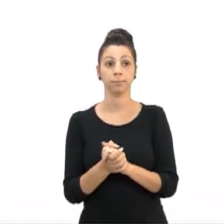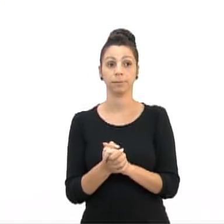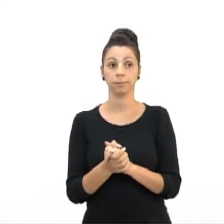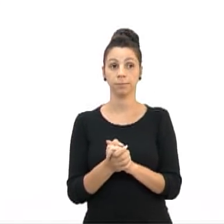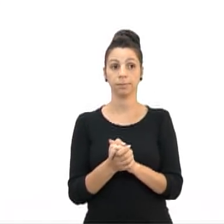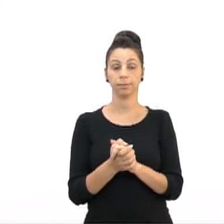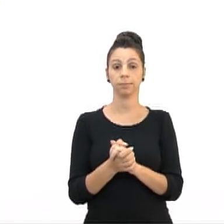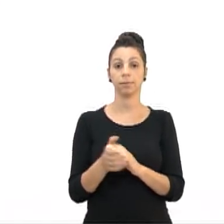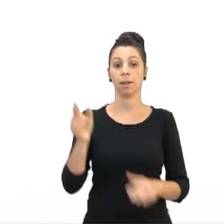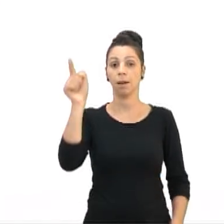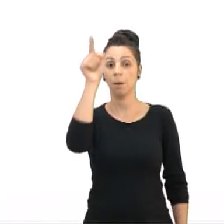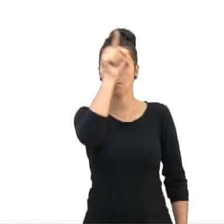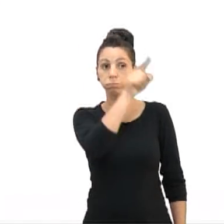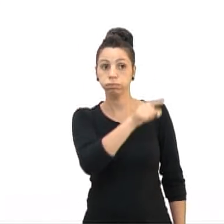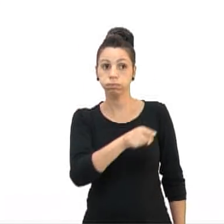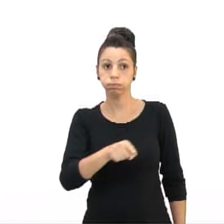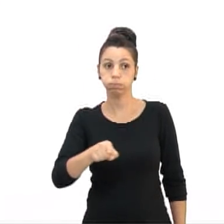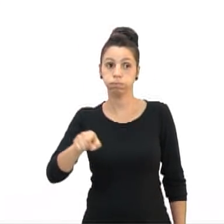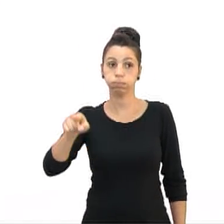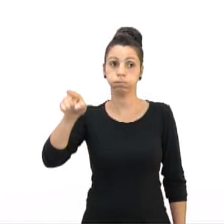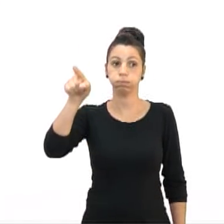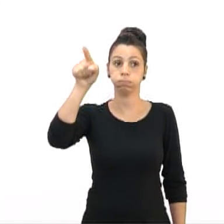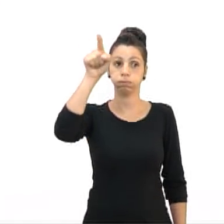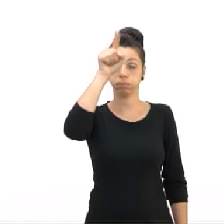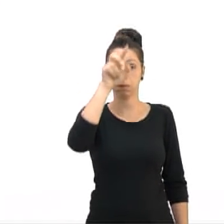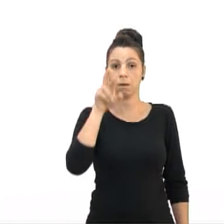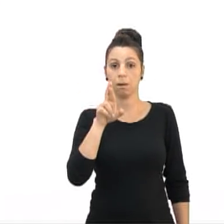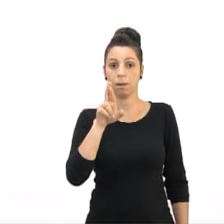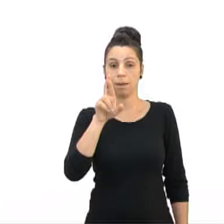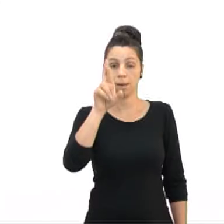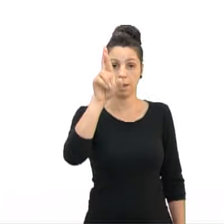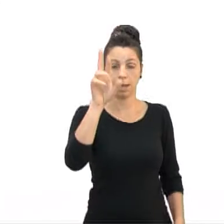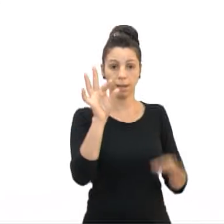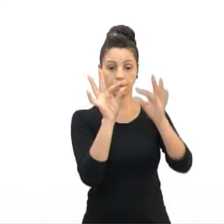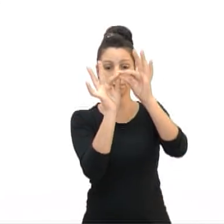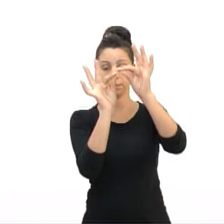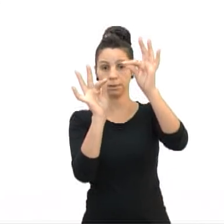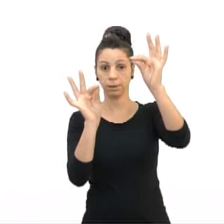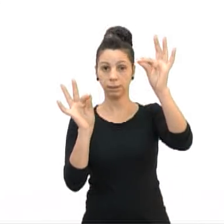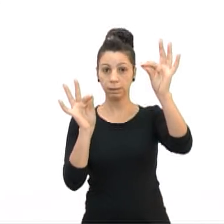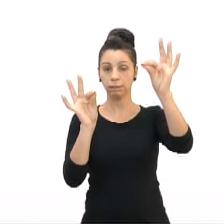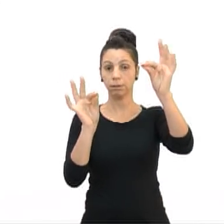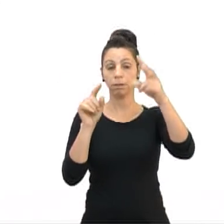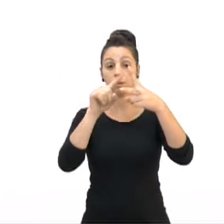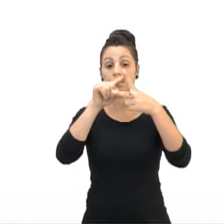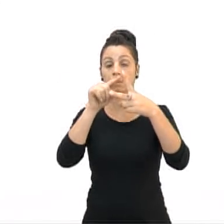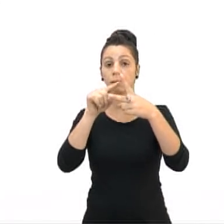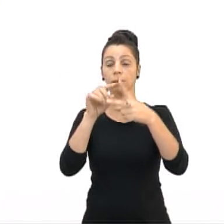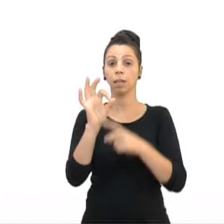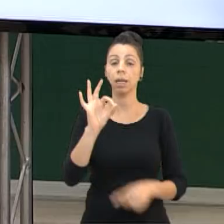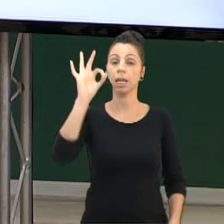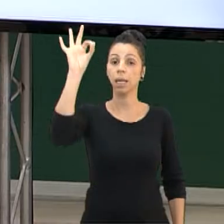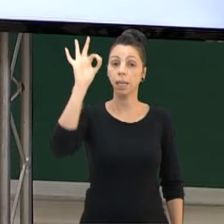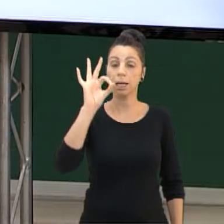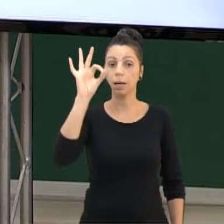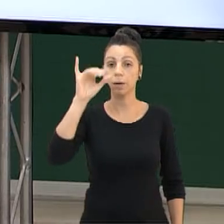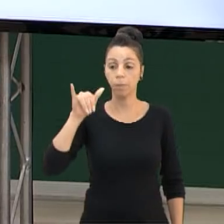à circunferência. Determine em grau as medidas x e y.